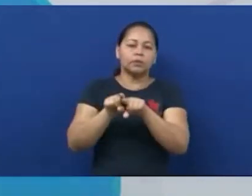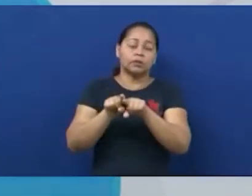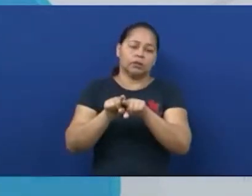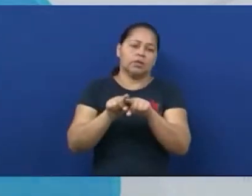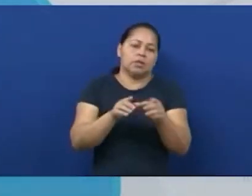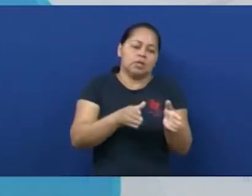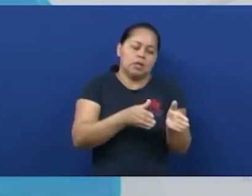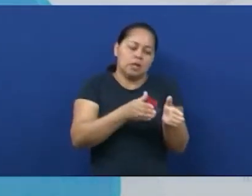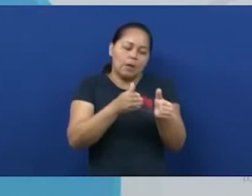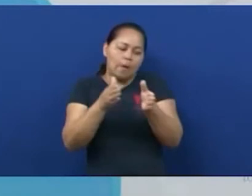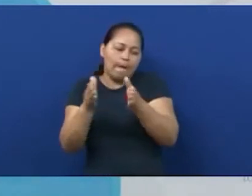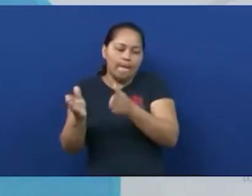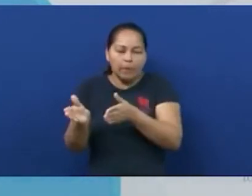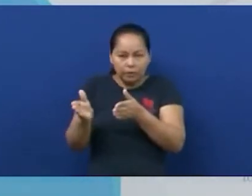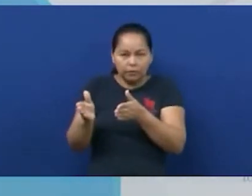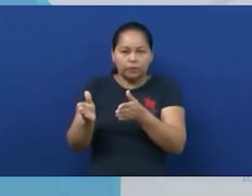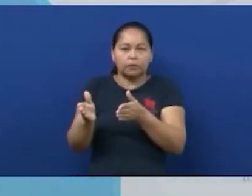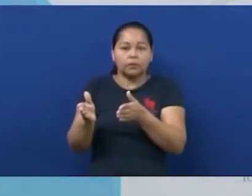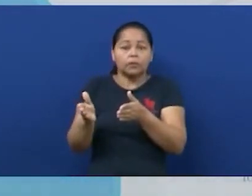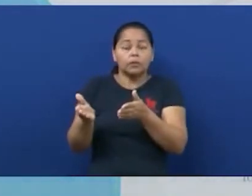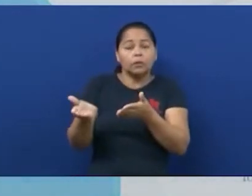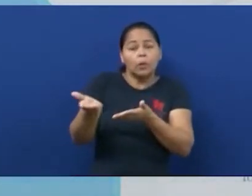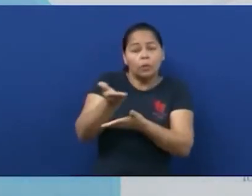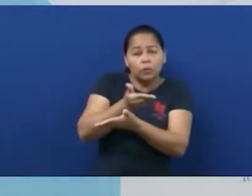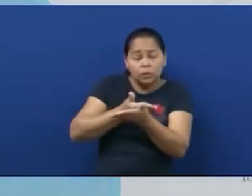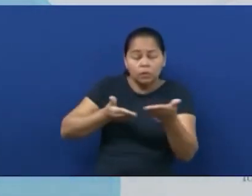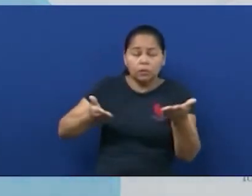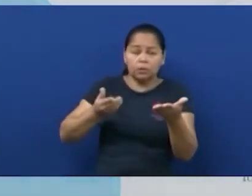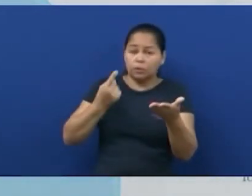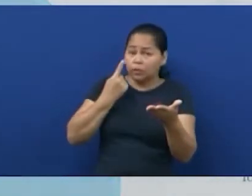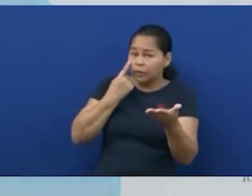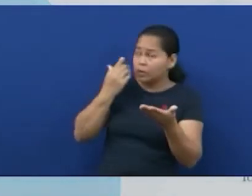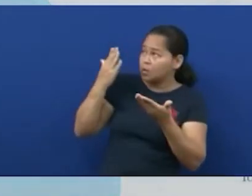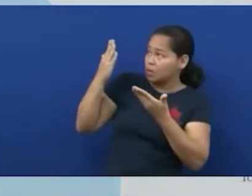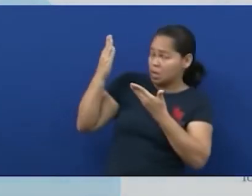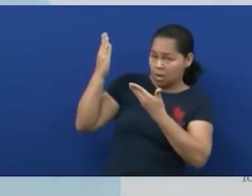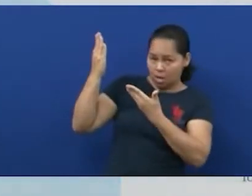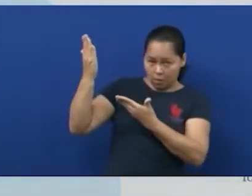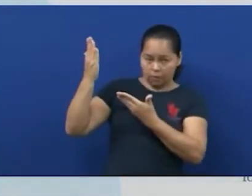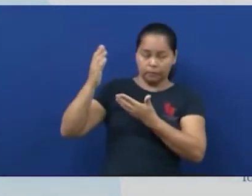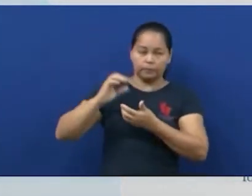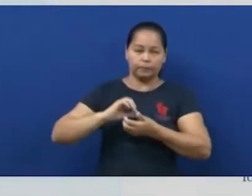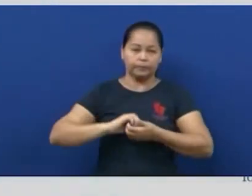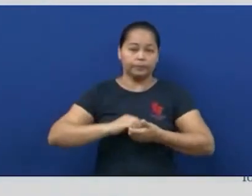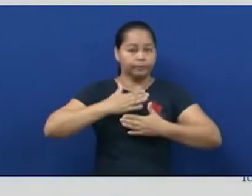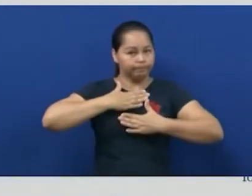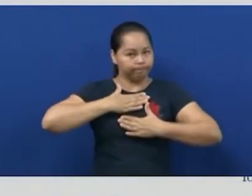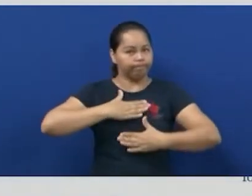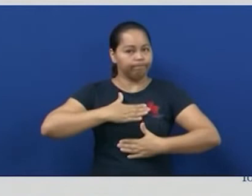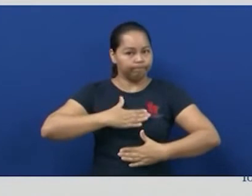de convecção, condução e radiação do corpo.